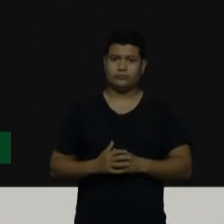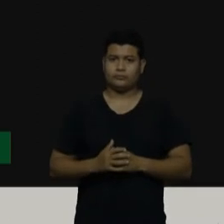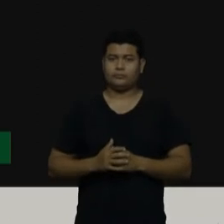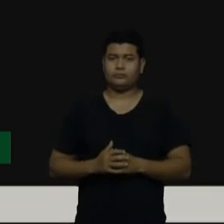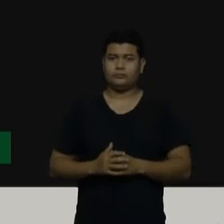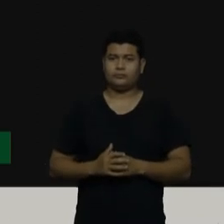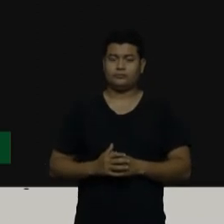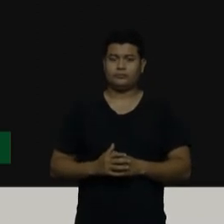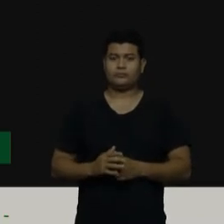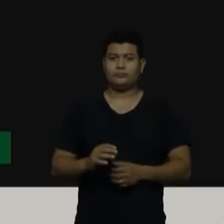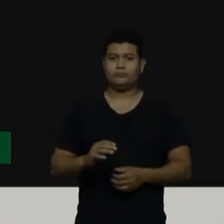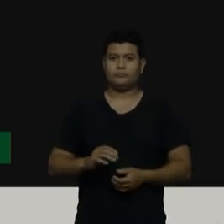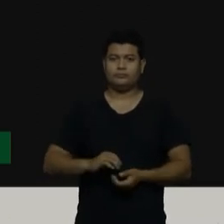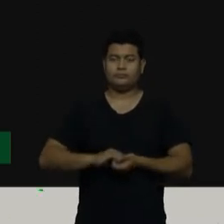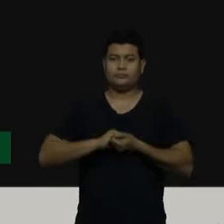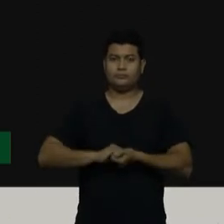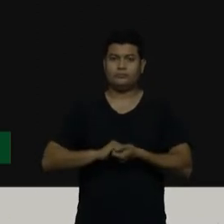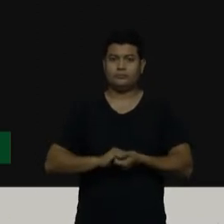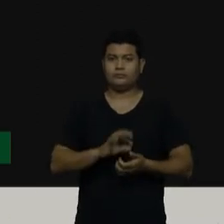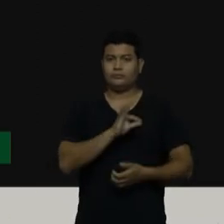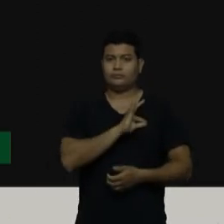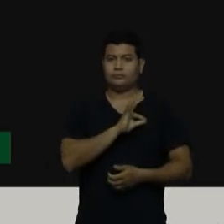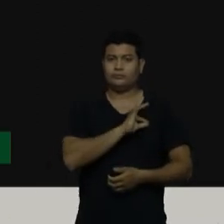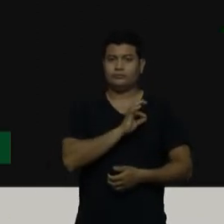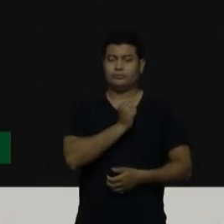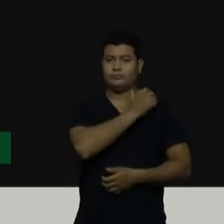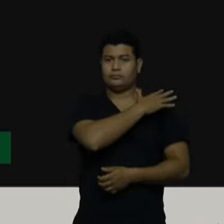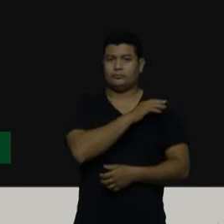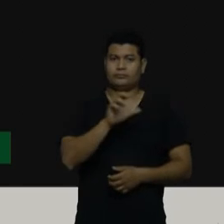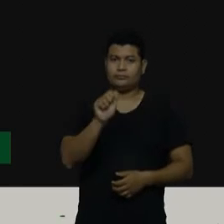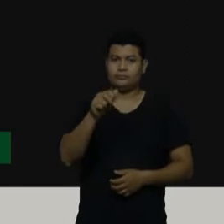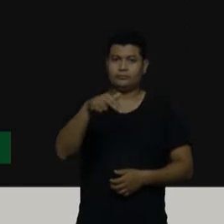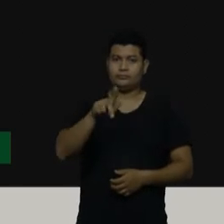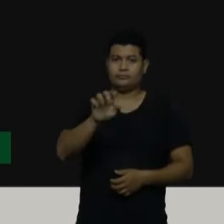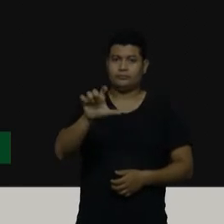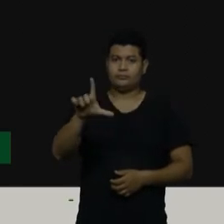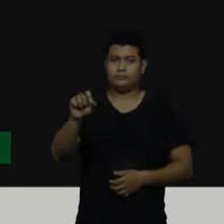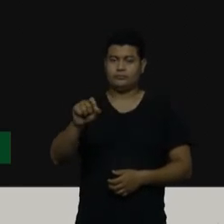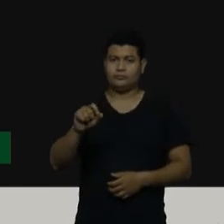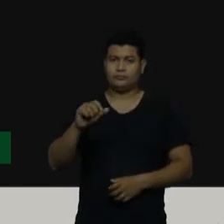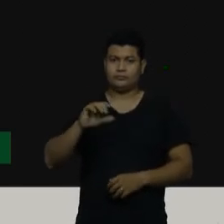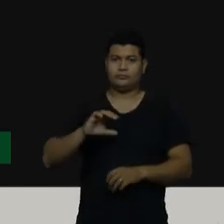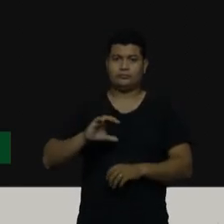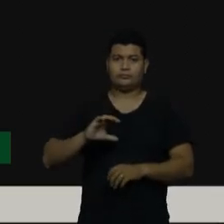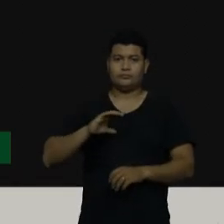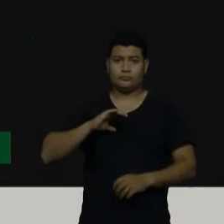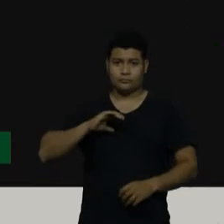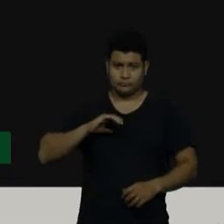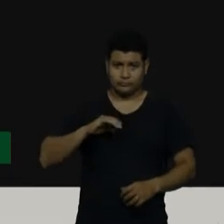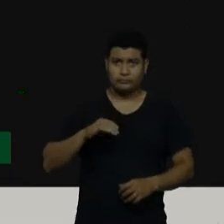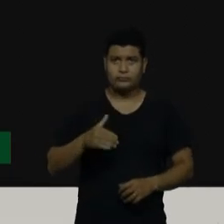cumprimentando o policial militar Ângelo Antônio Soares pelo ato de